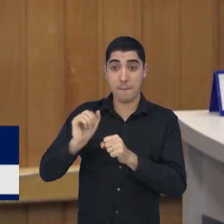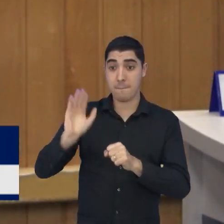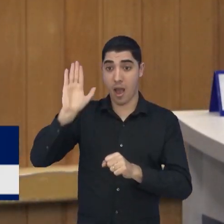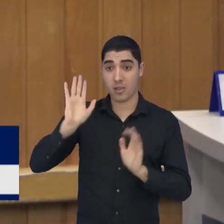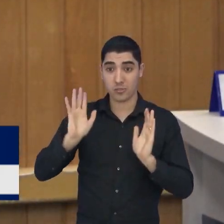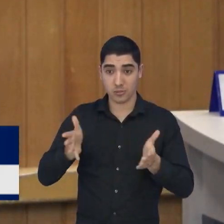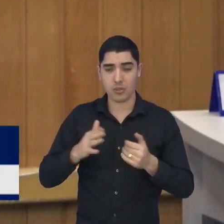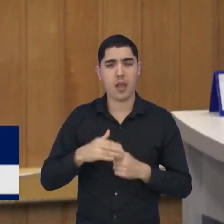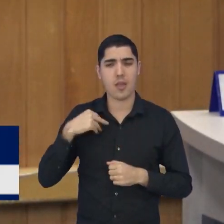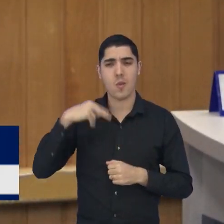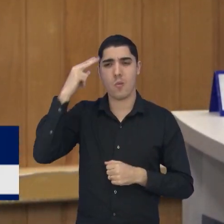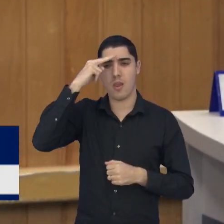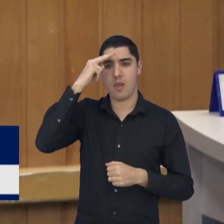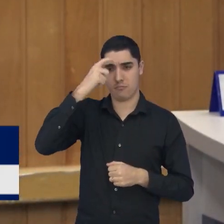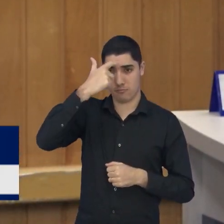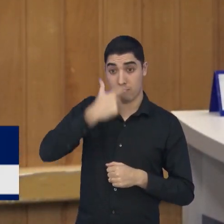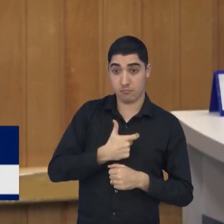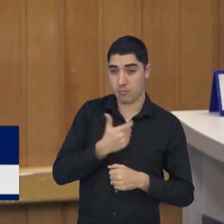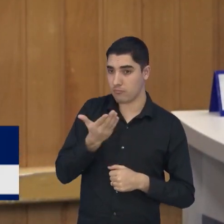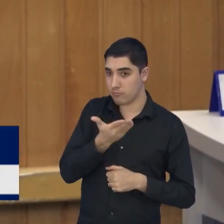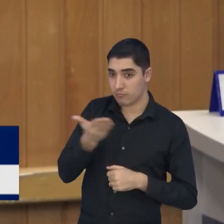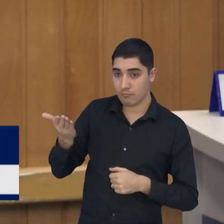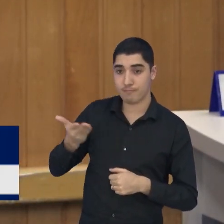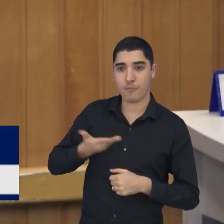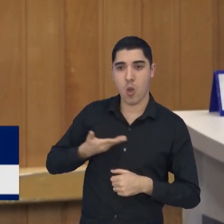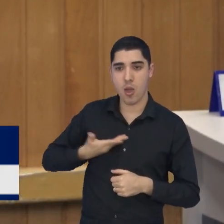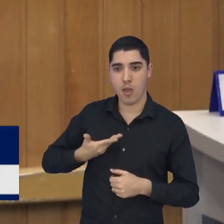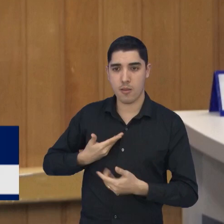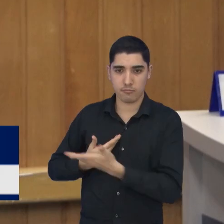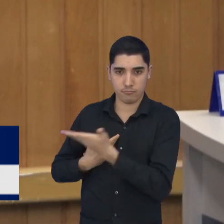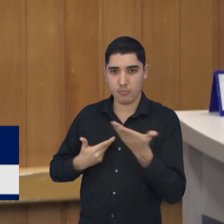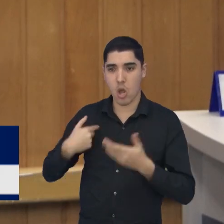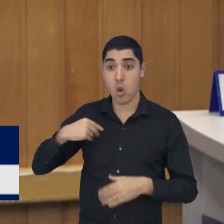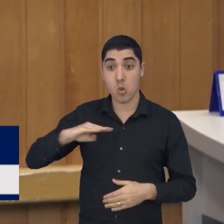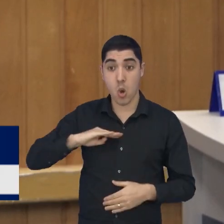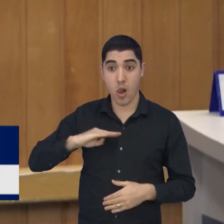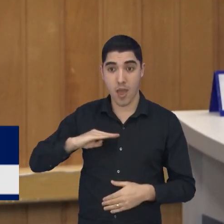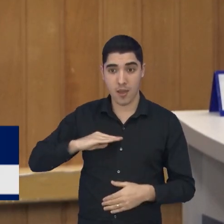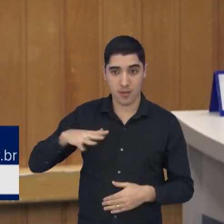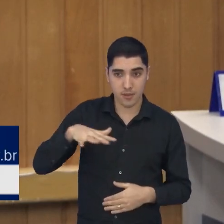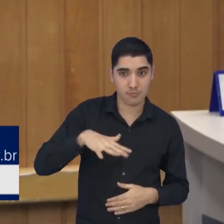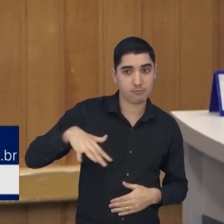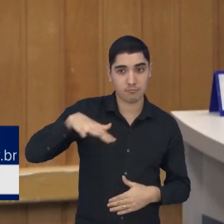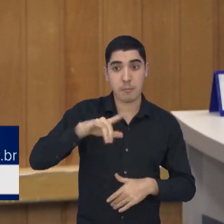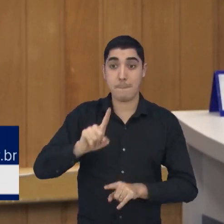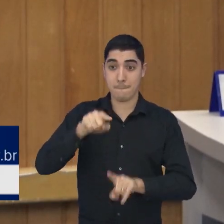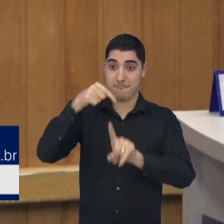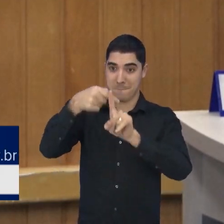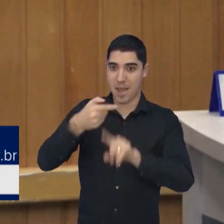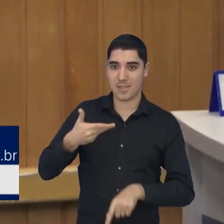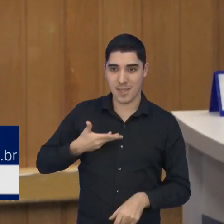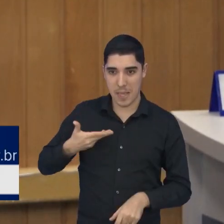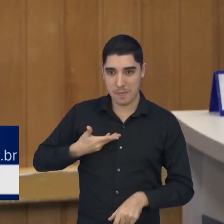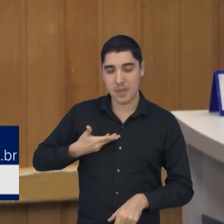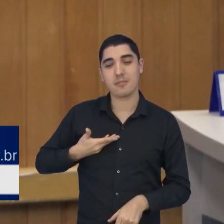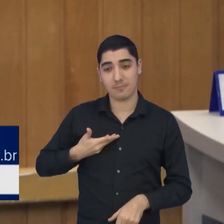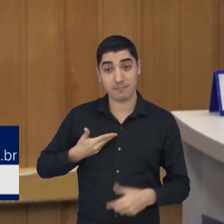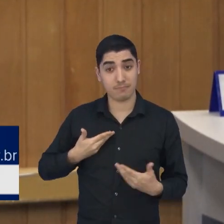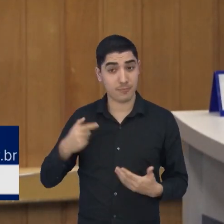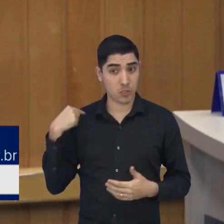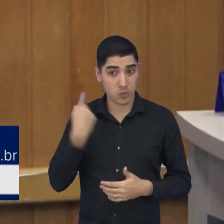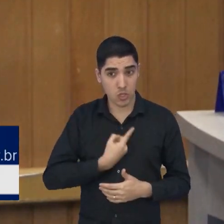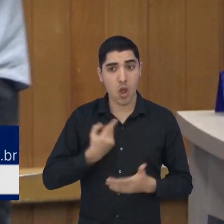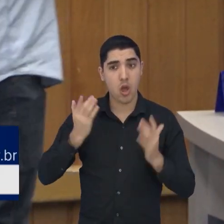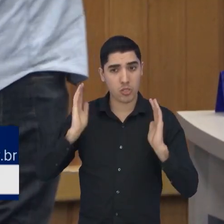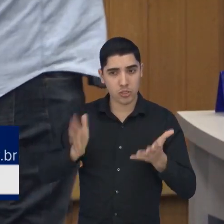meus colegas, eu queria olhar para todos os colegas aí, que eu considero como colegas e amigos, que nós já demos um